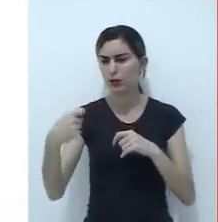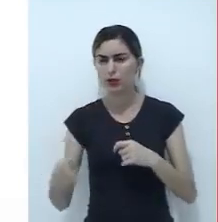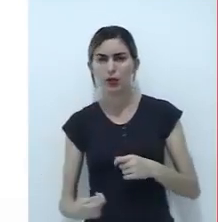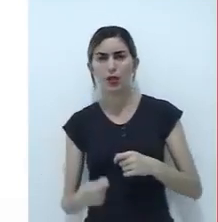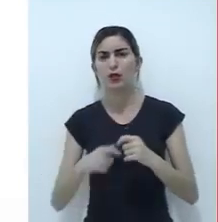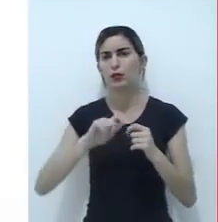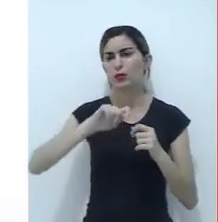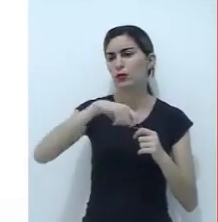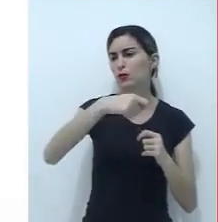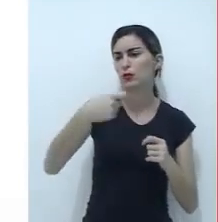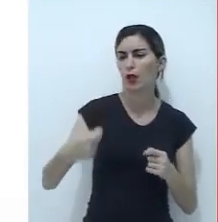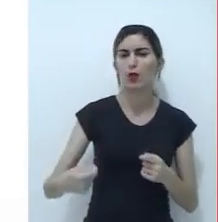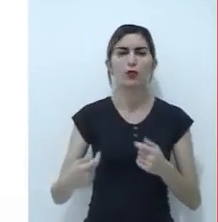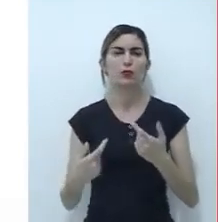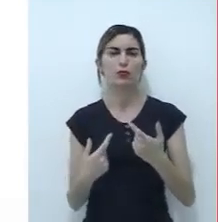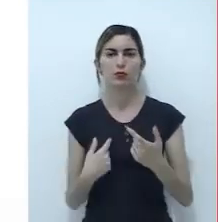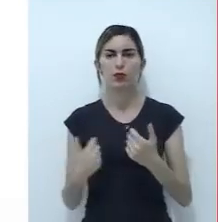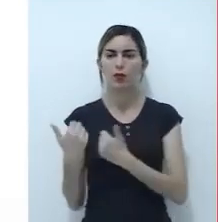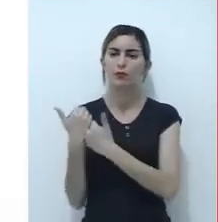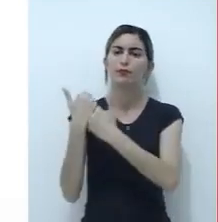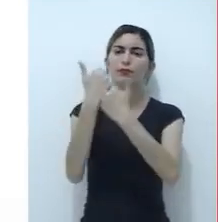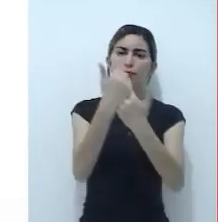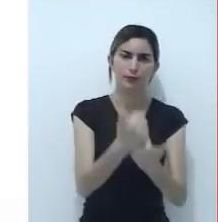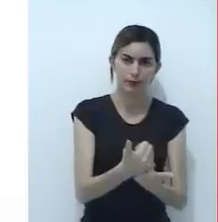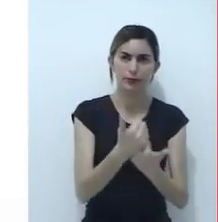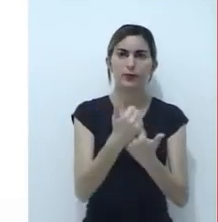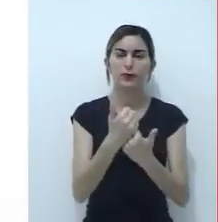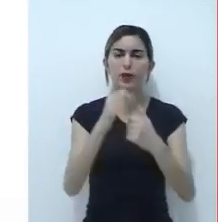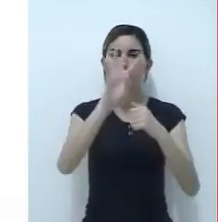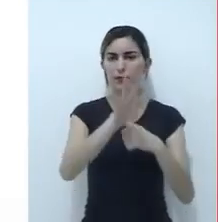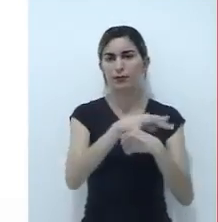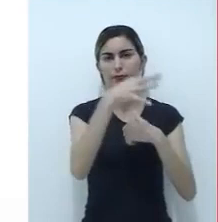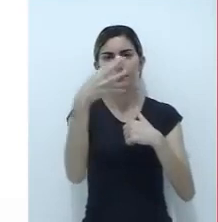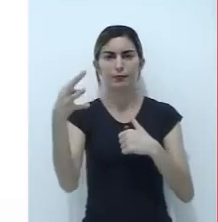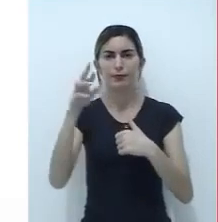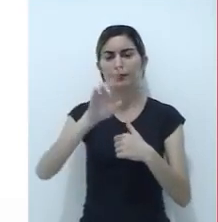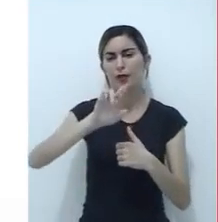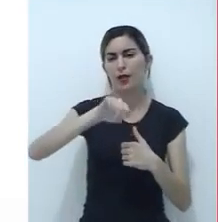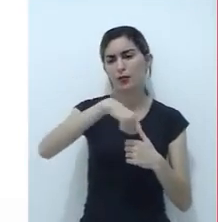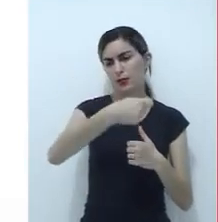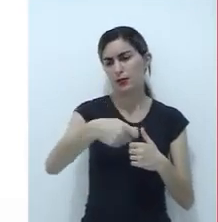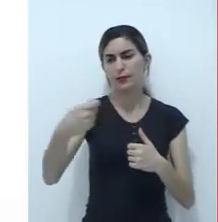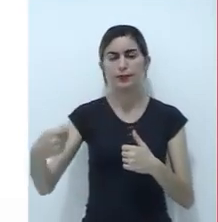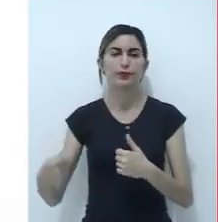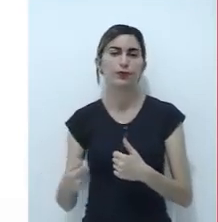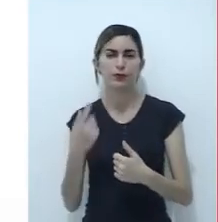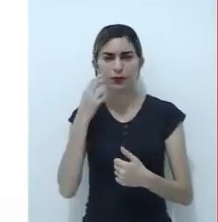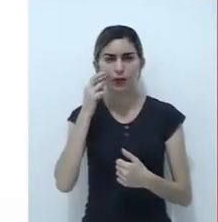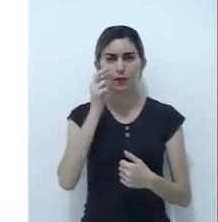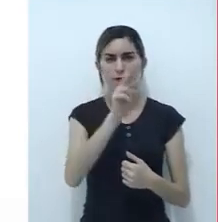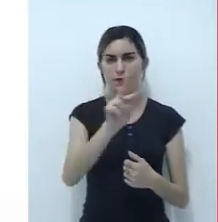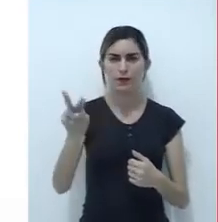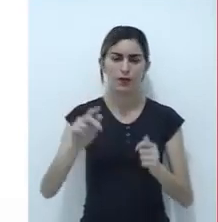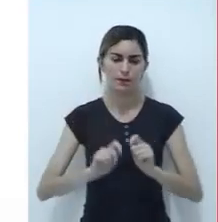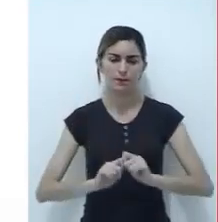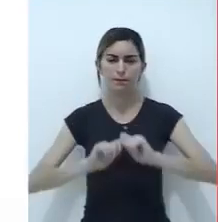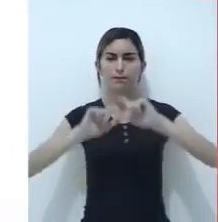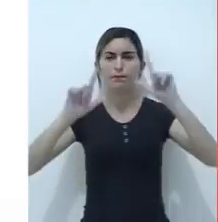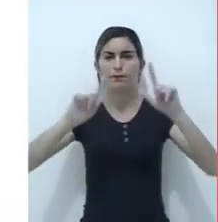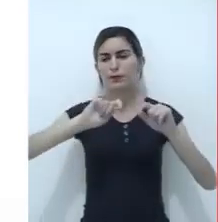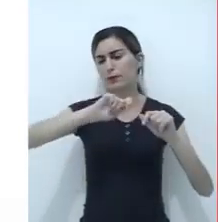símbolos, a gente vai para os sinais que vão representar graficamente as reações. Vejam só essa